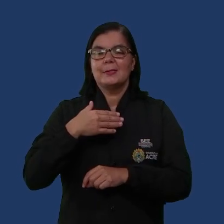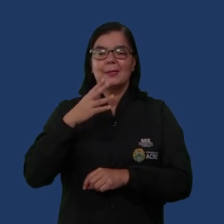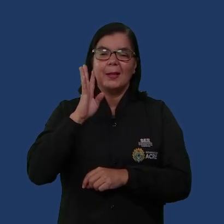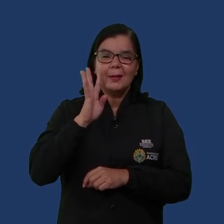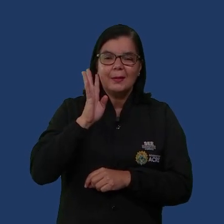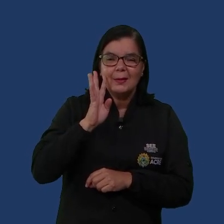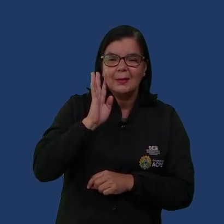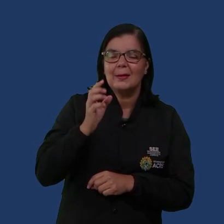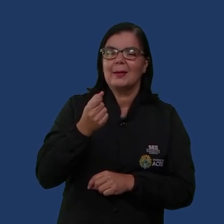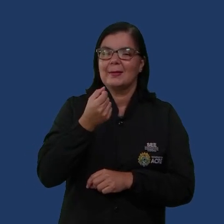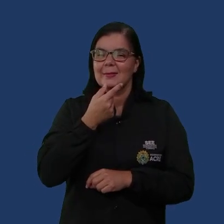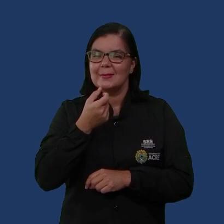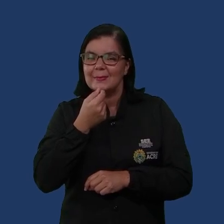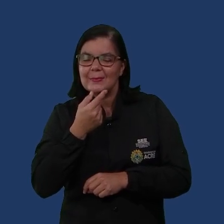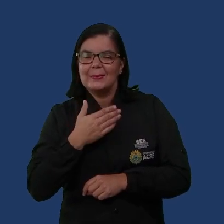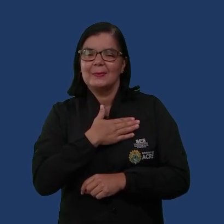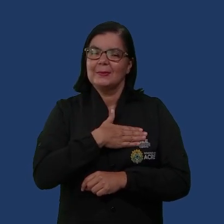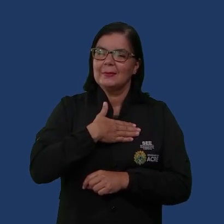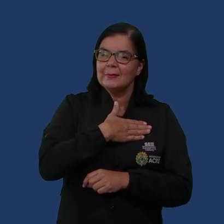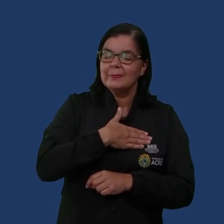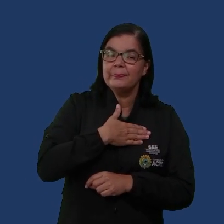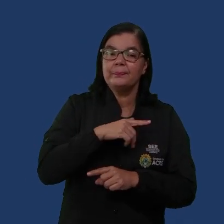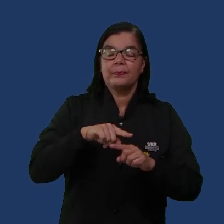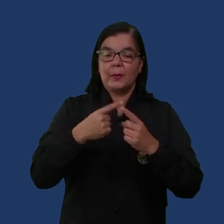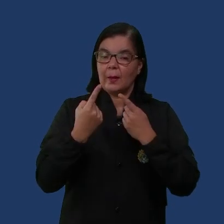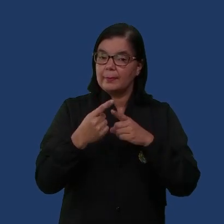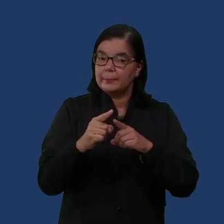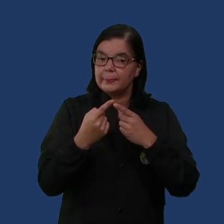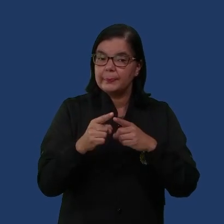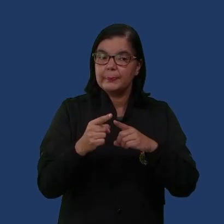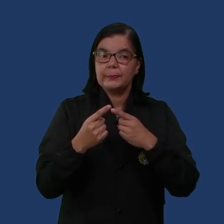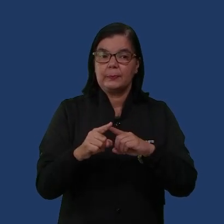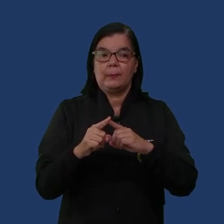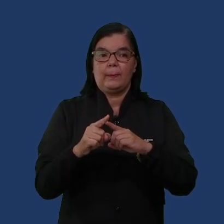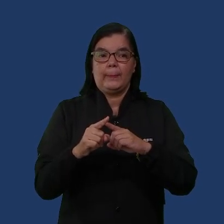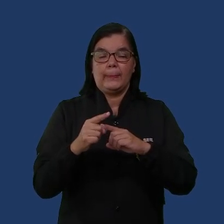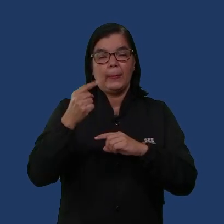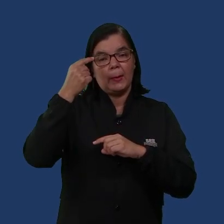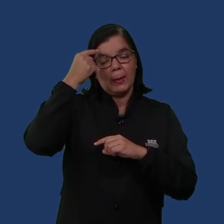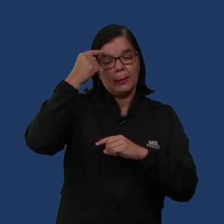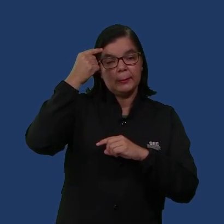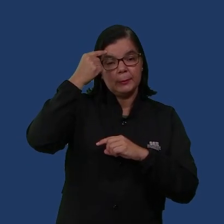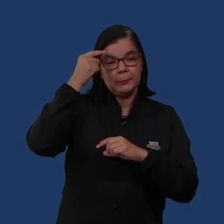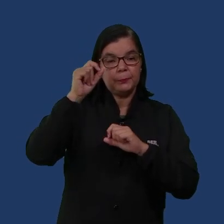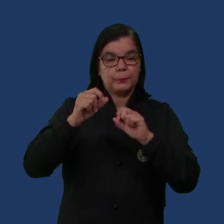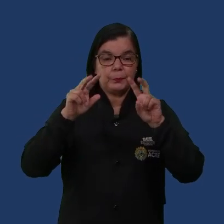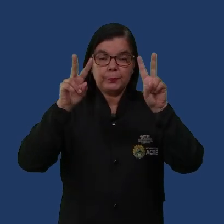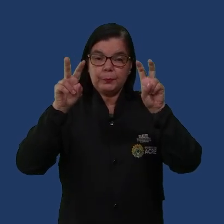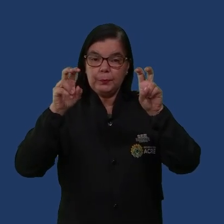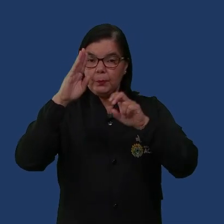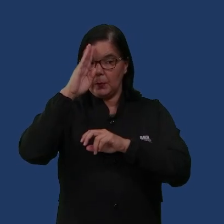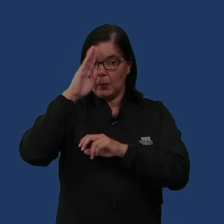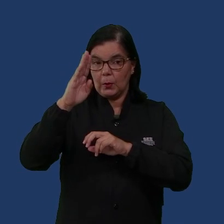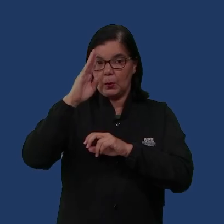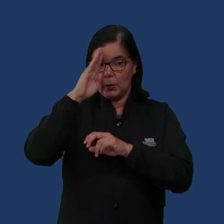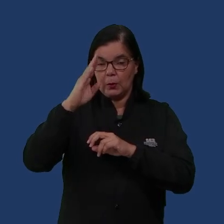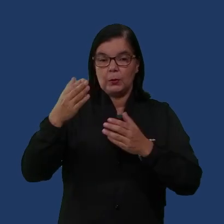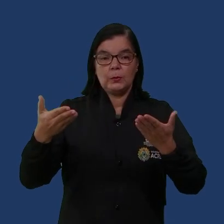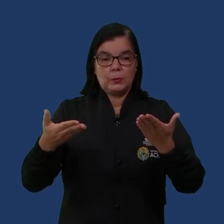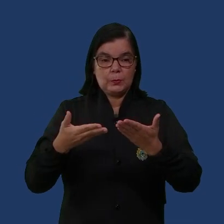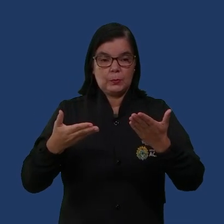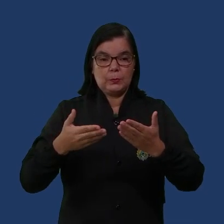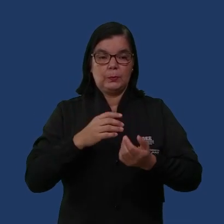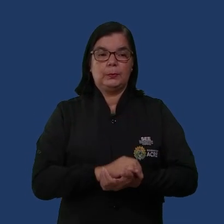divertida, né, cheia de humor, para provocar reflexões sobre temas, principalmente os temas